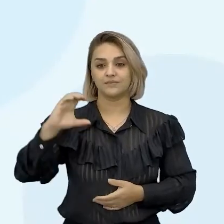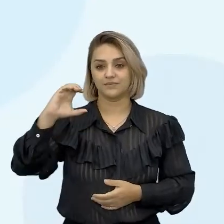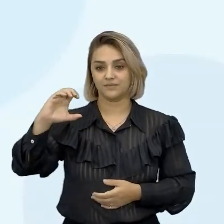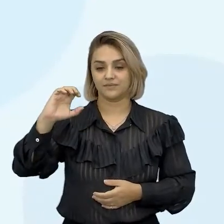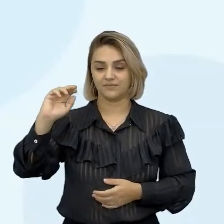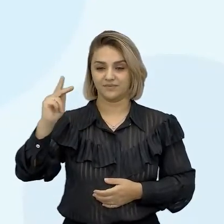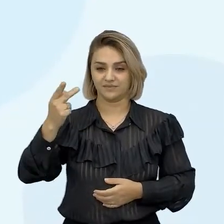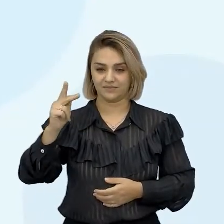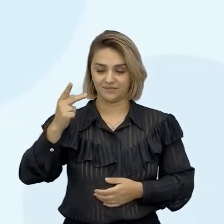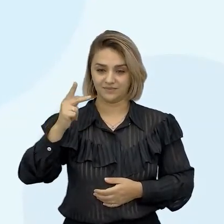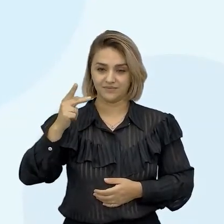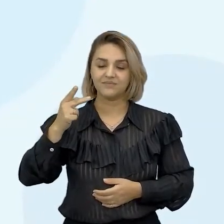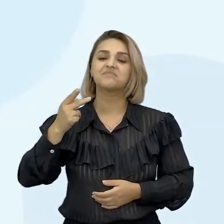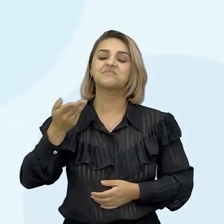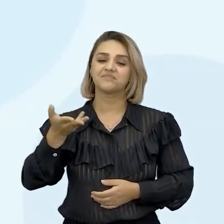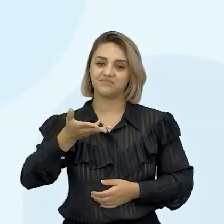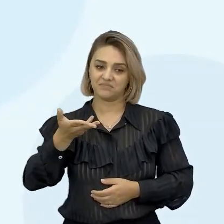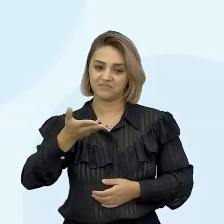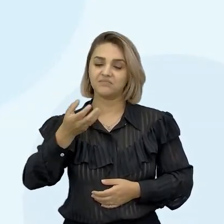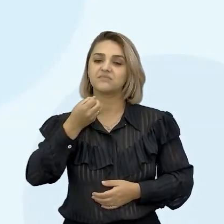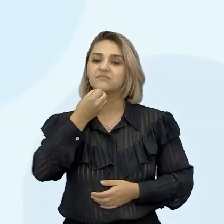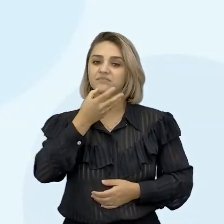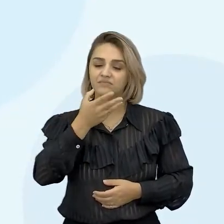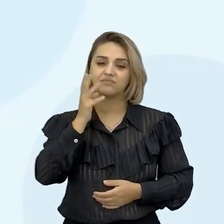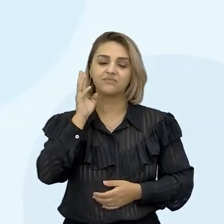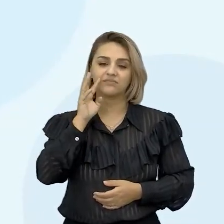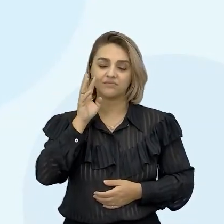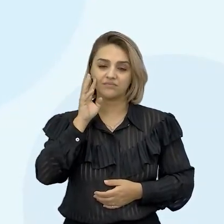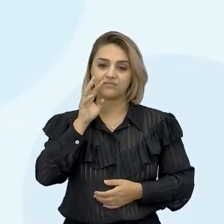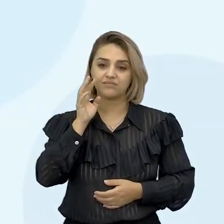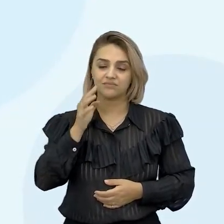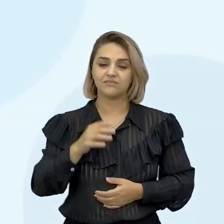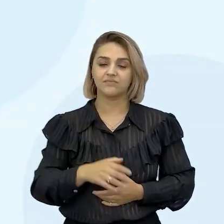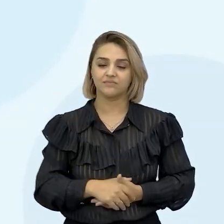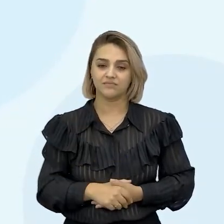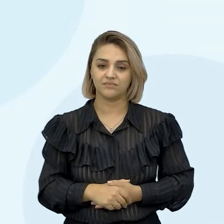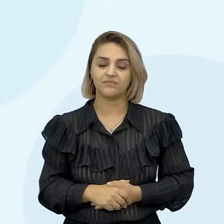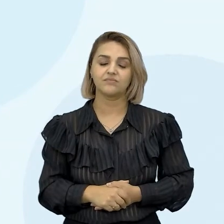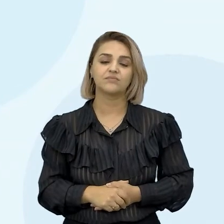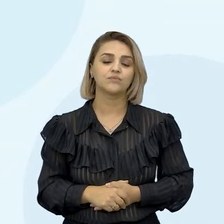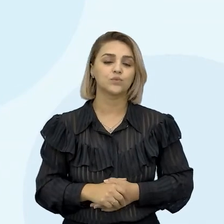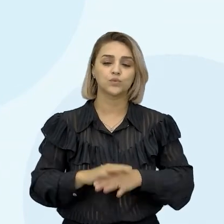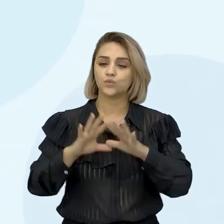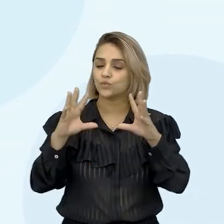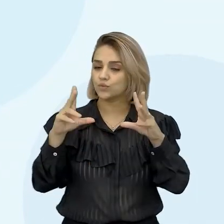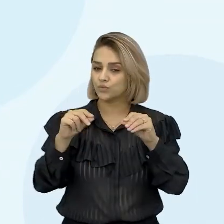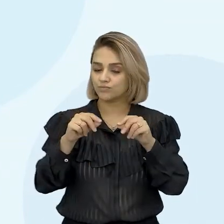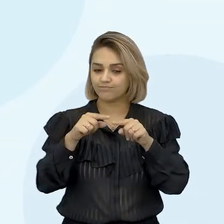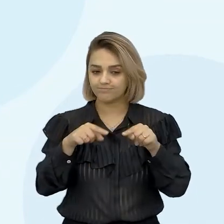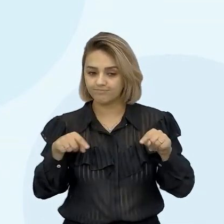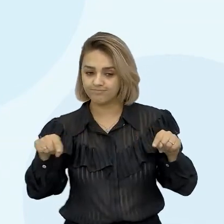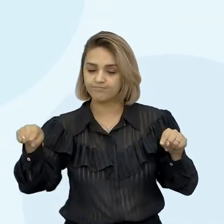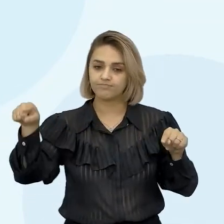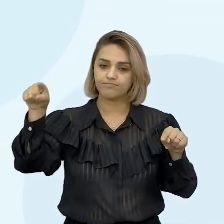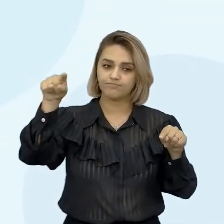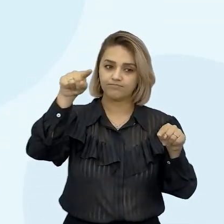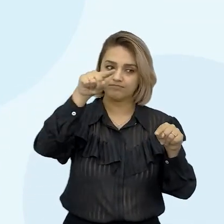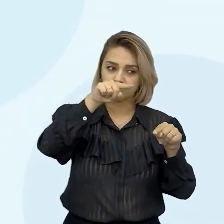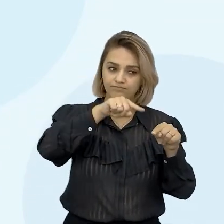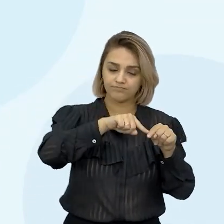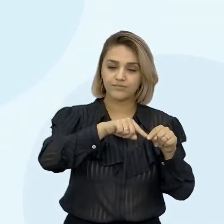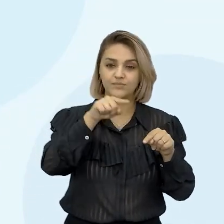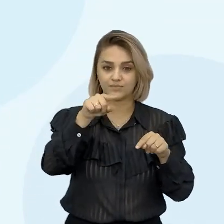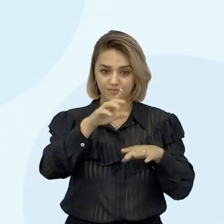ah agora ficou bonito hein e a chave você curtinho sempre tudo ali Você vai precisar fazer isso viu